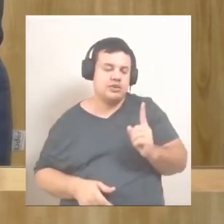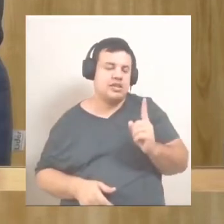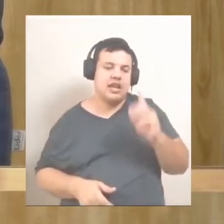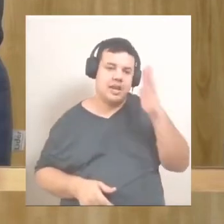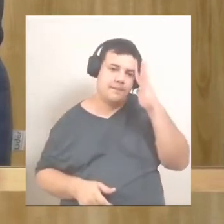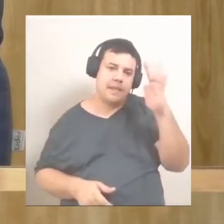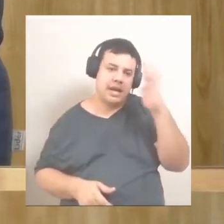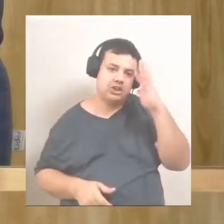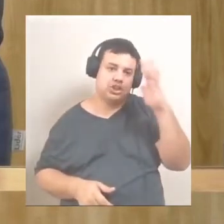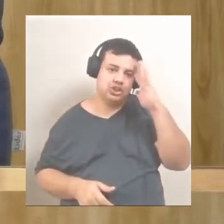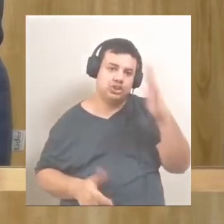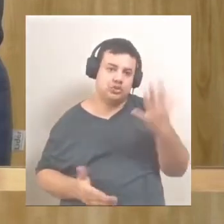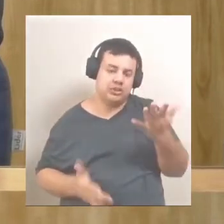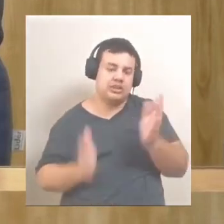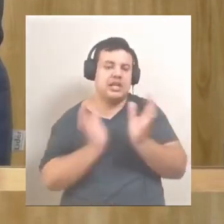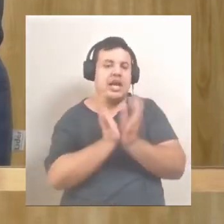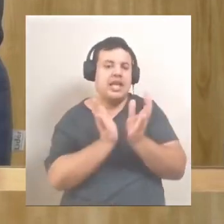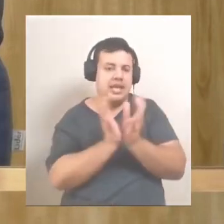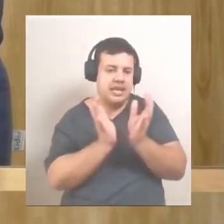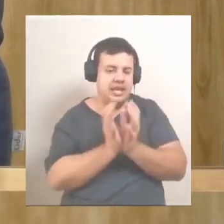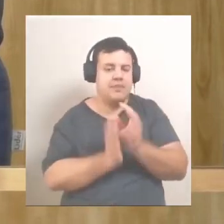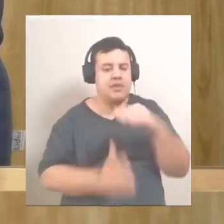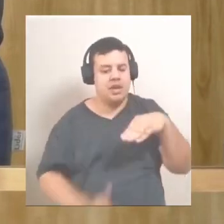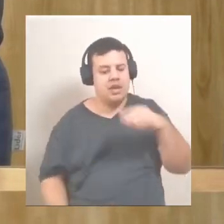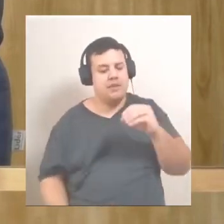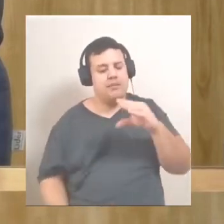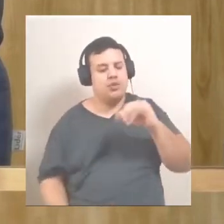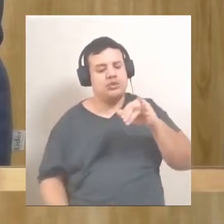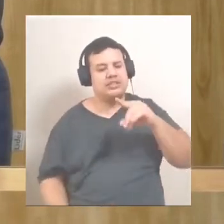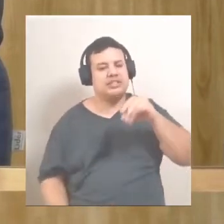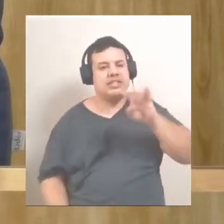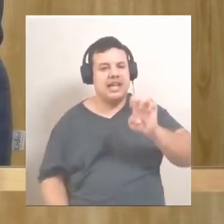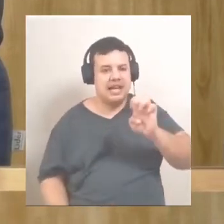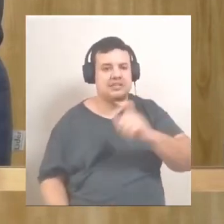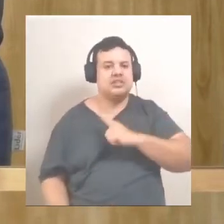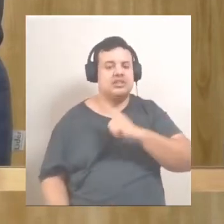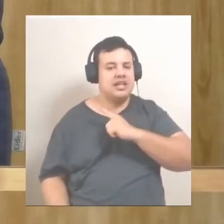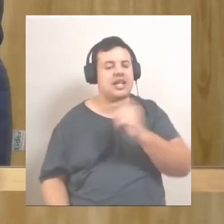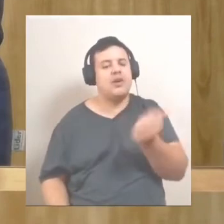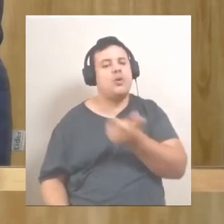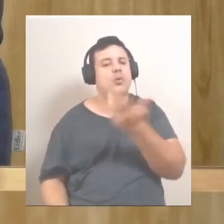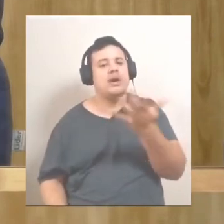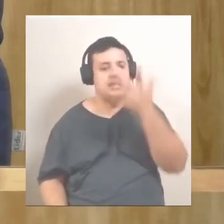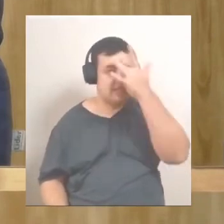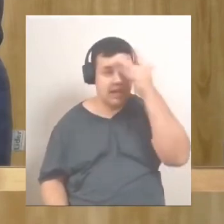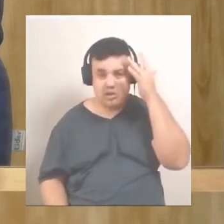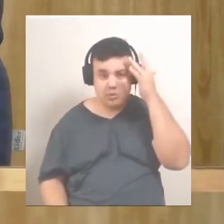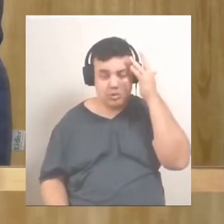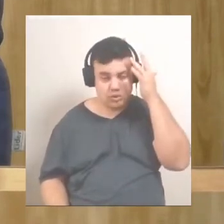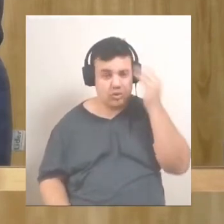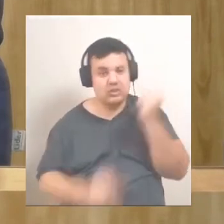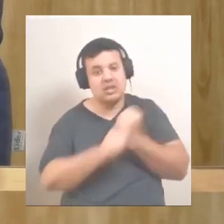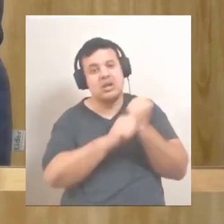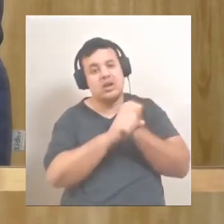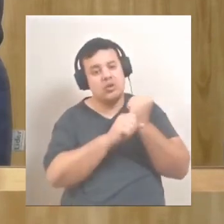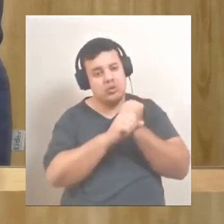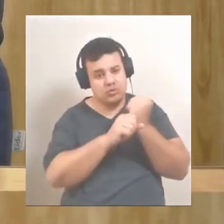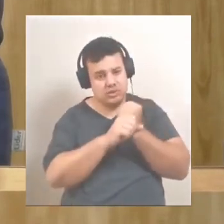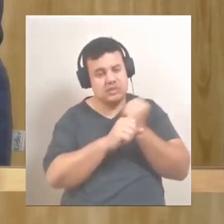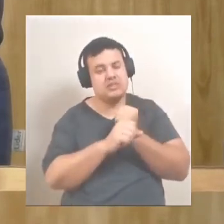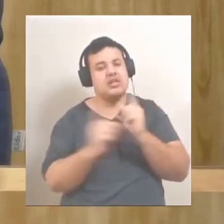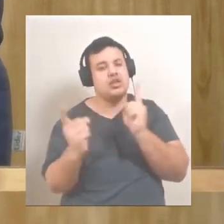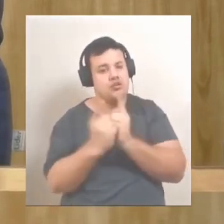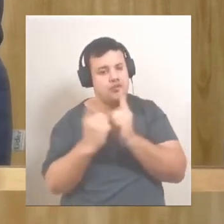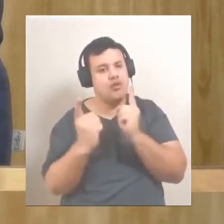que a equipe do Mocidade tenha, o número de pessoas que ao longo desses anos foram atendidos nos